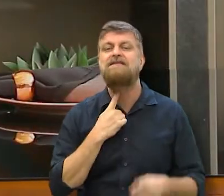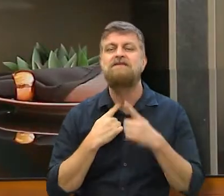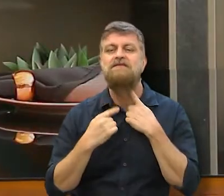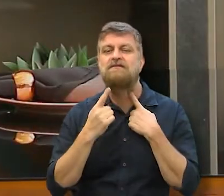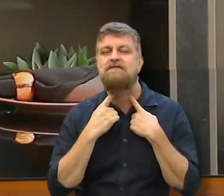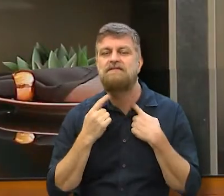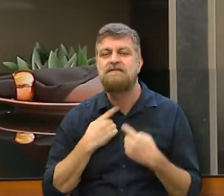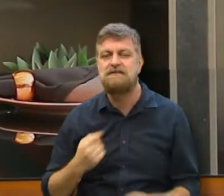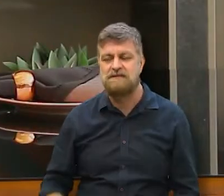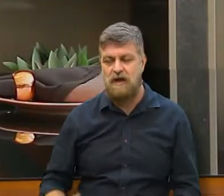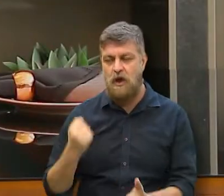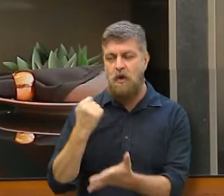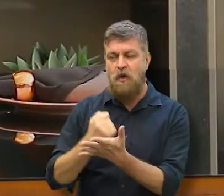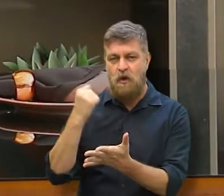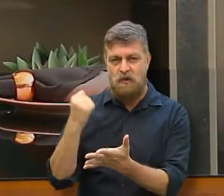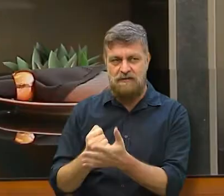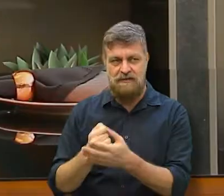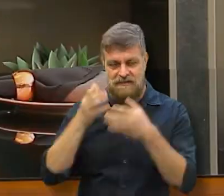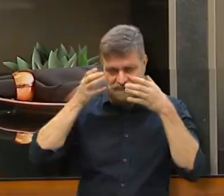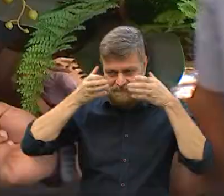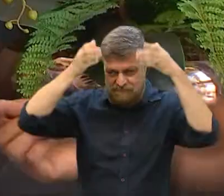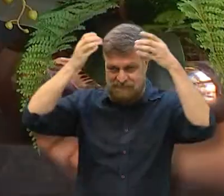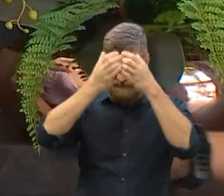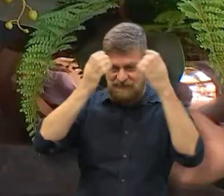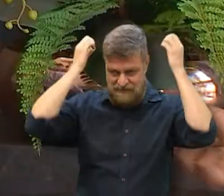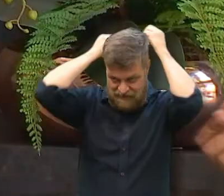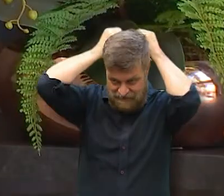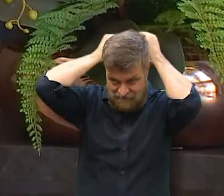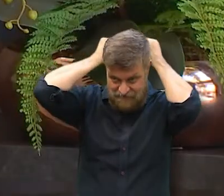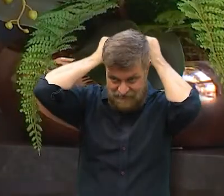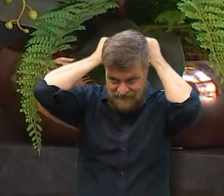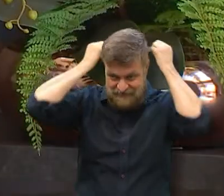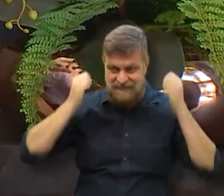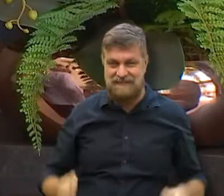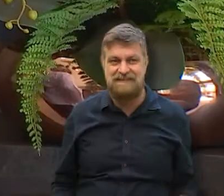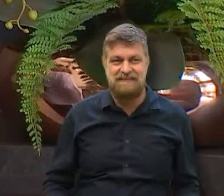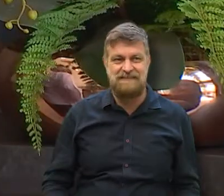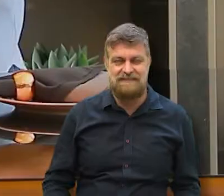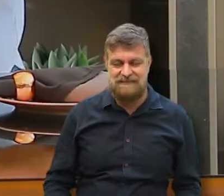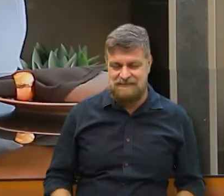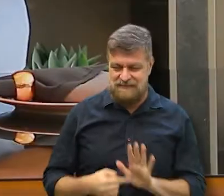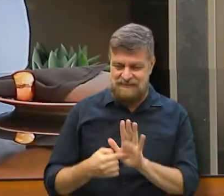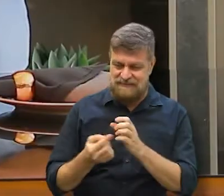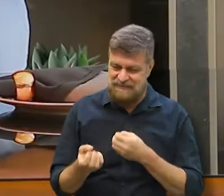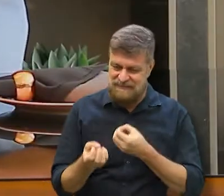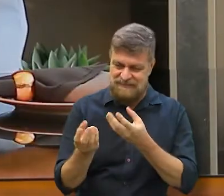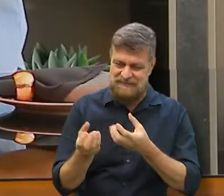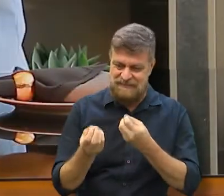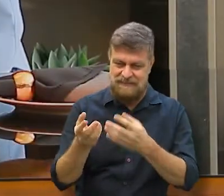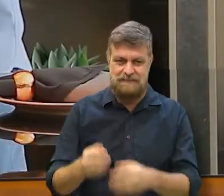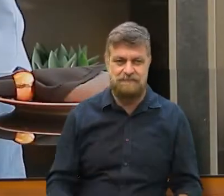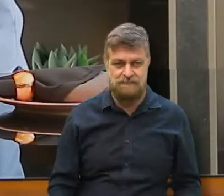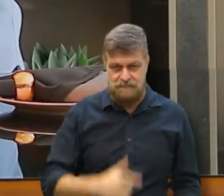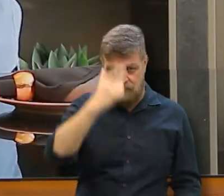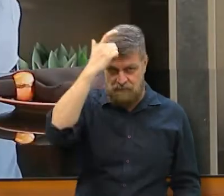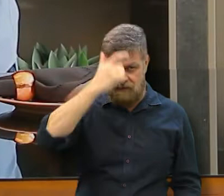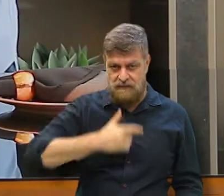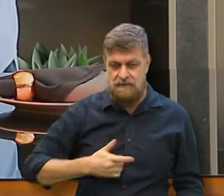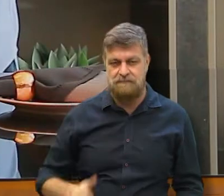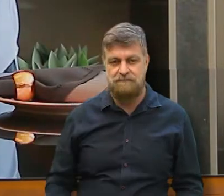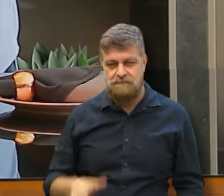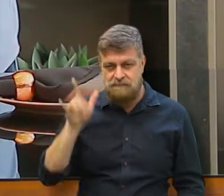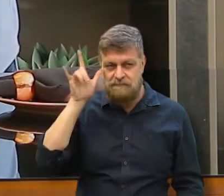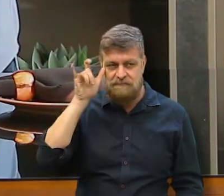Tem aí quem quiser contratar a personal chef. Chef, Vera. Então vamos lá, passa para o pessoal. Eu estou